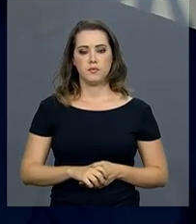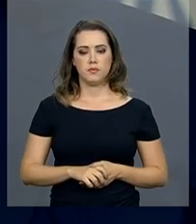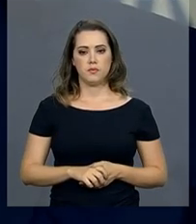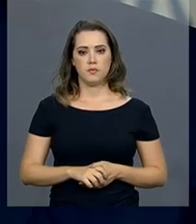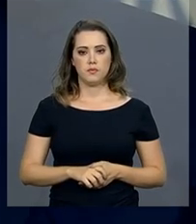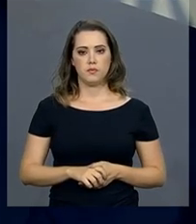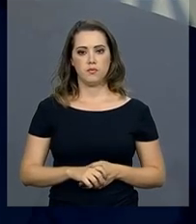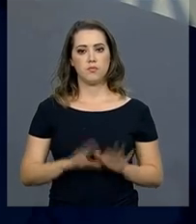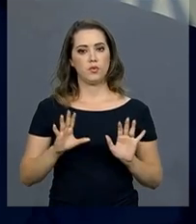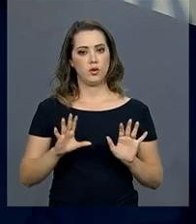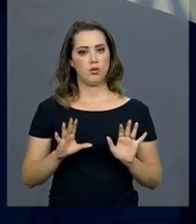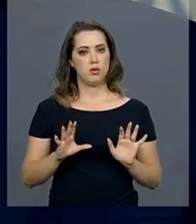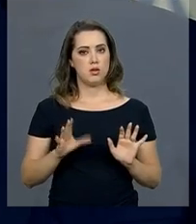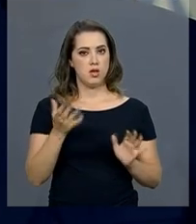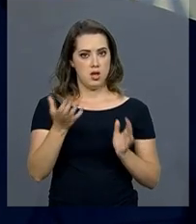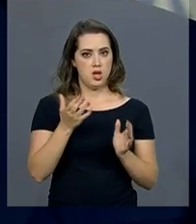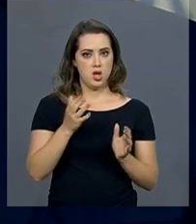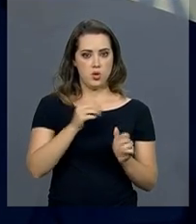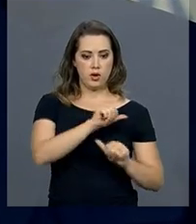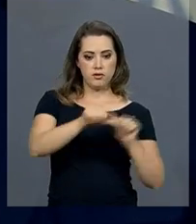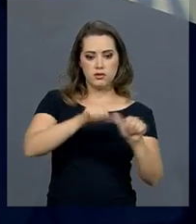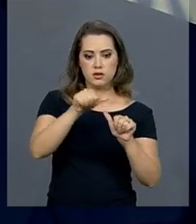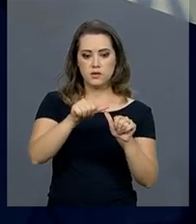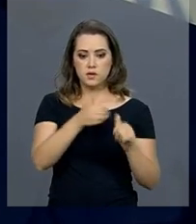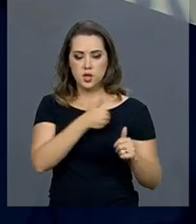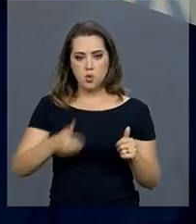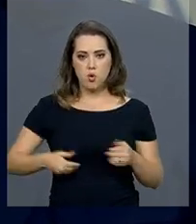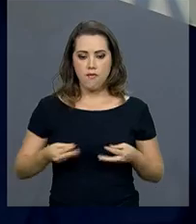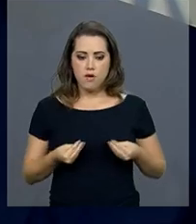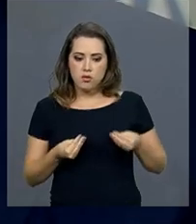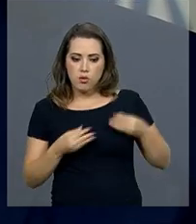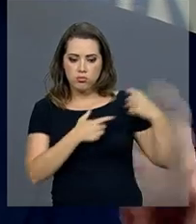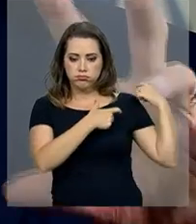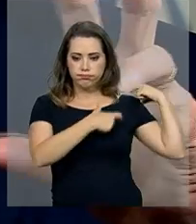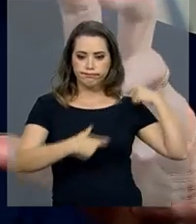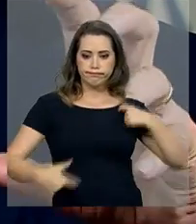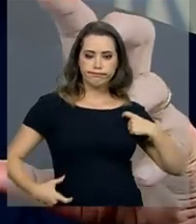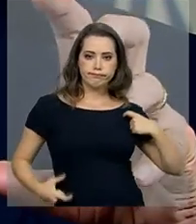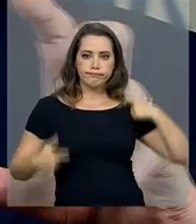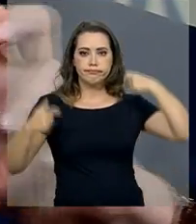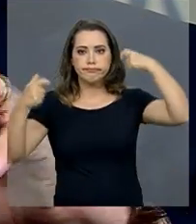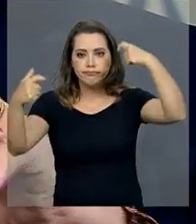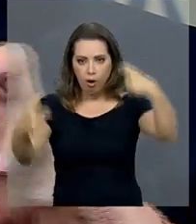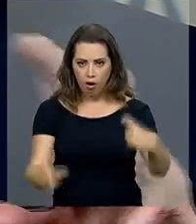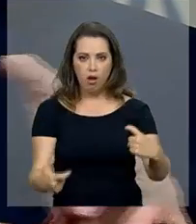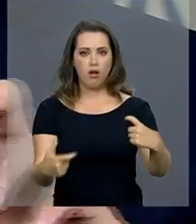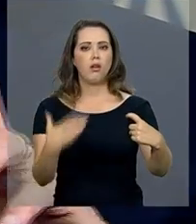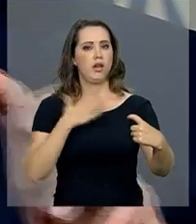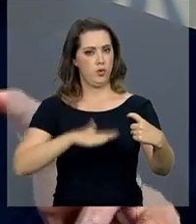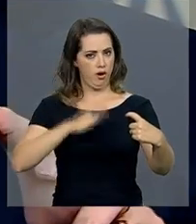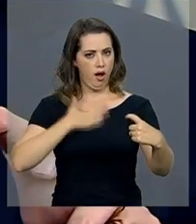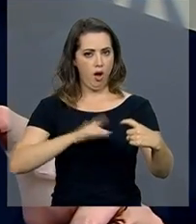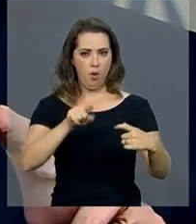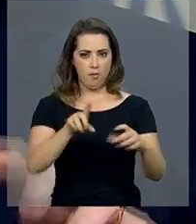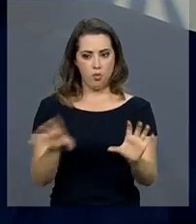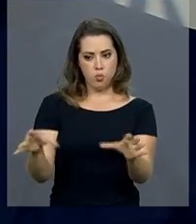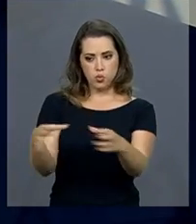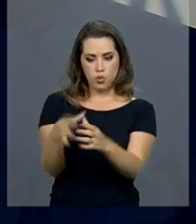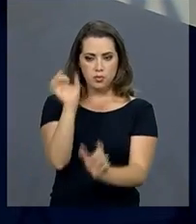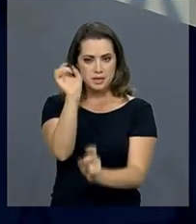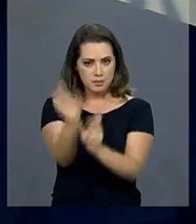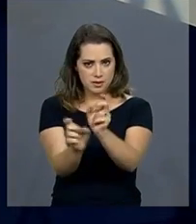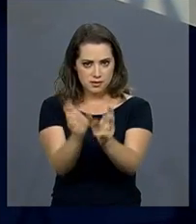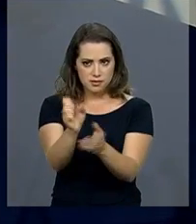fazer uma transição pessoa tranquila porque eu já estou até designado o desenho a comissão para fazer essa transição não é